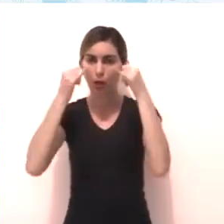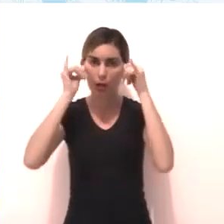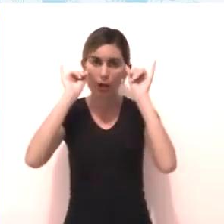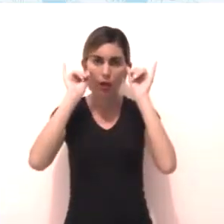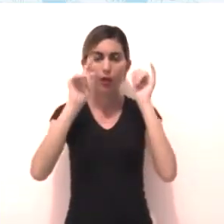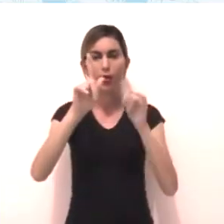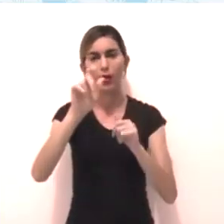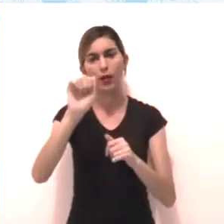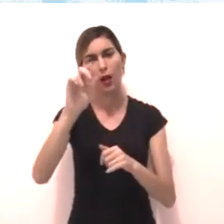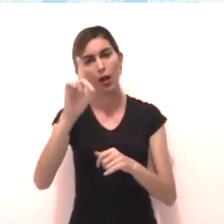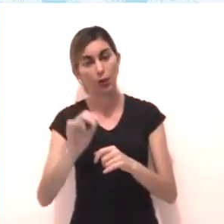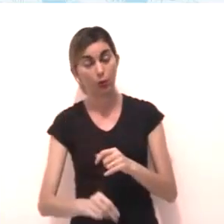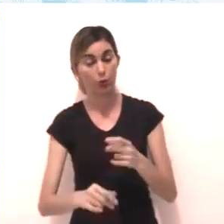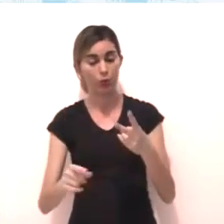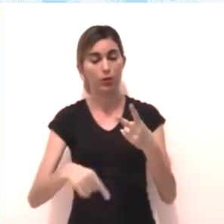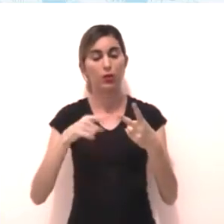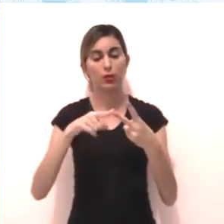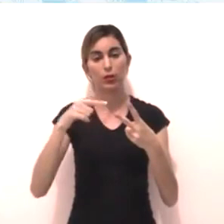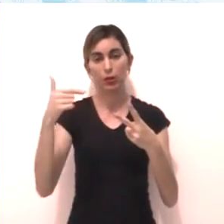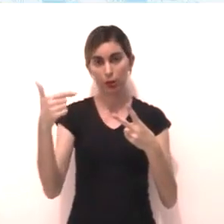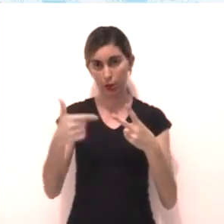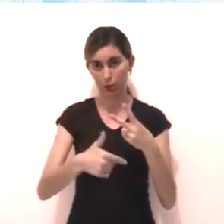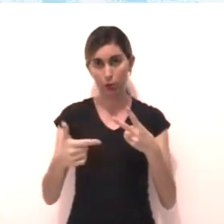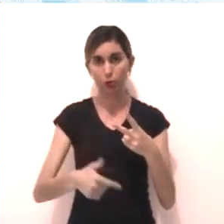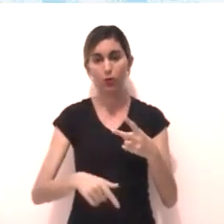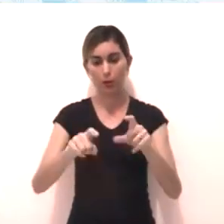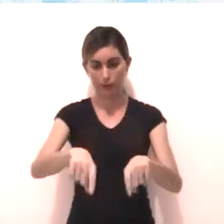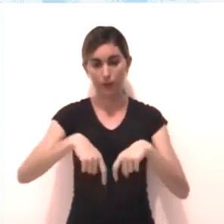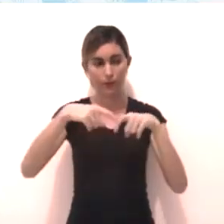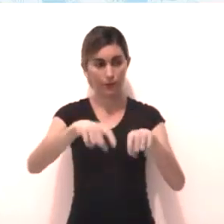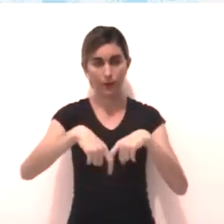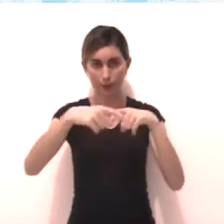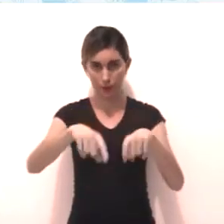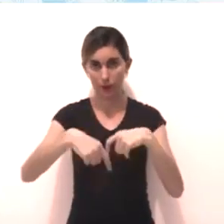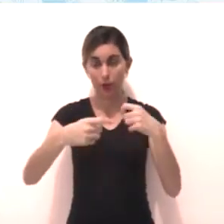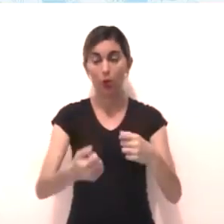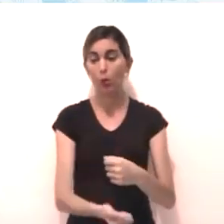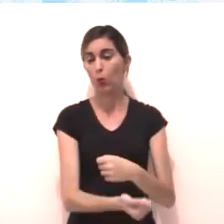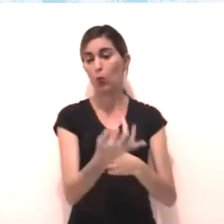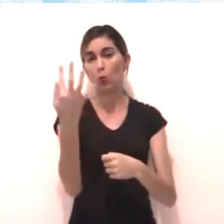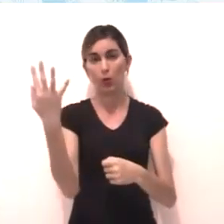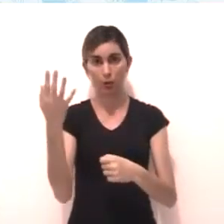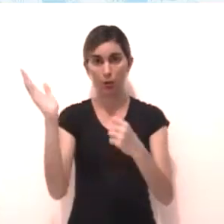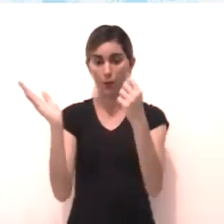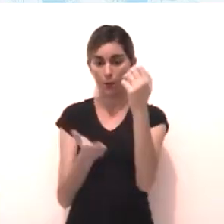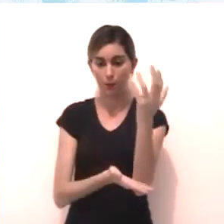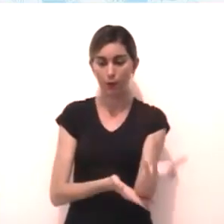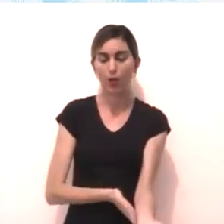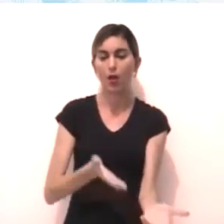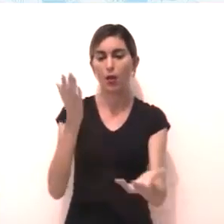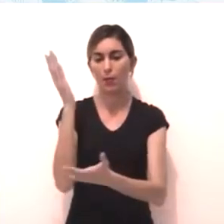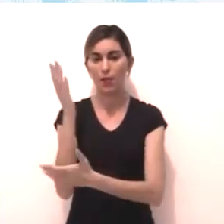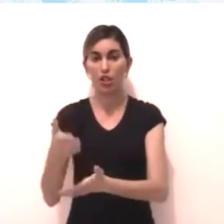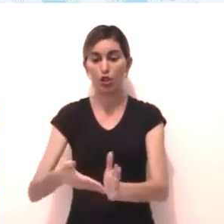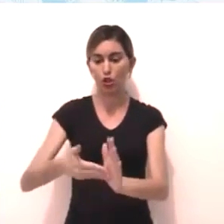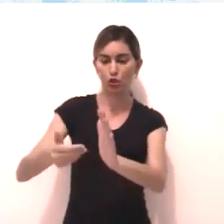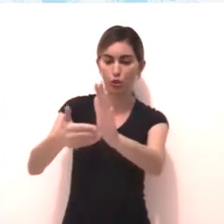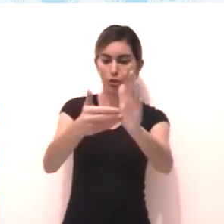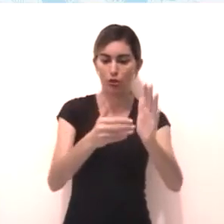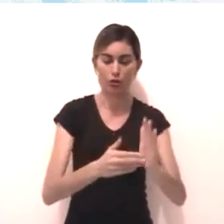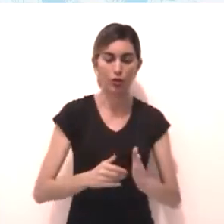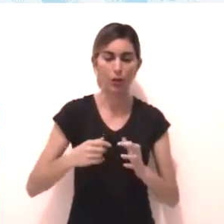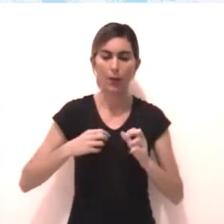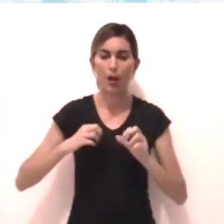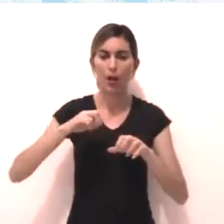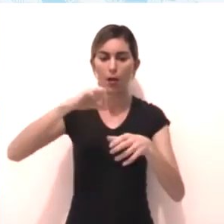gado. A segunda atividade é a agricultura. É quando a gente remove a floresta